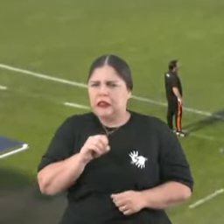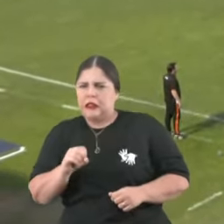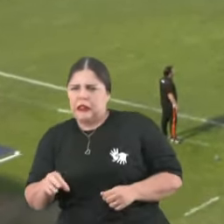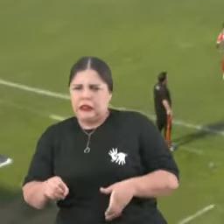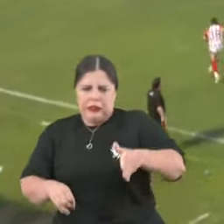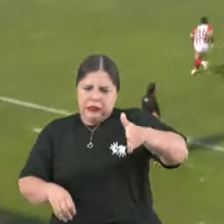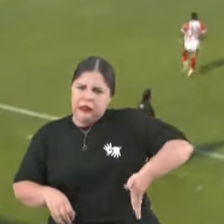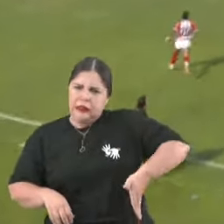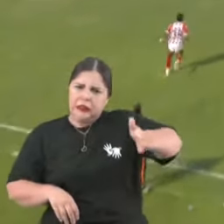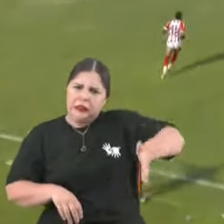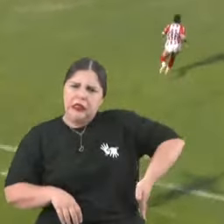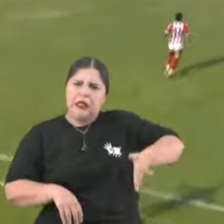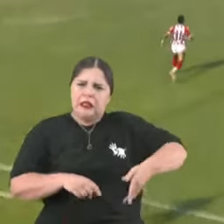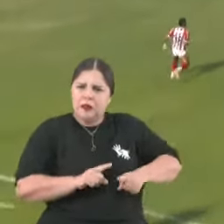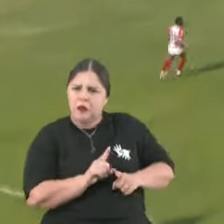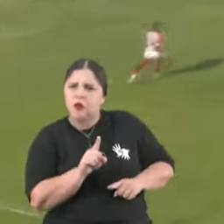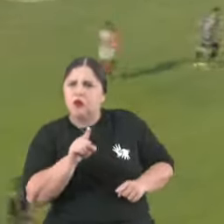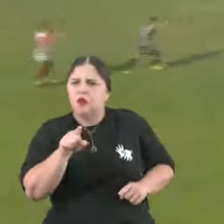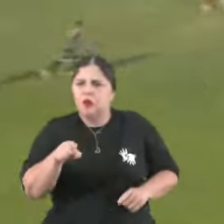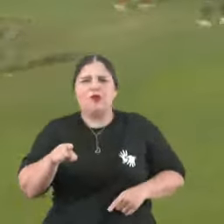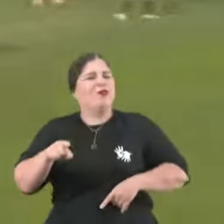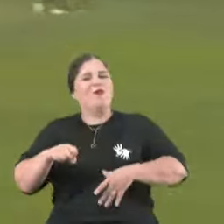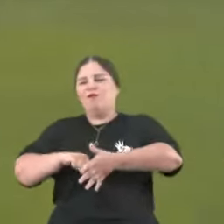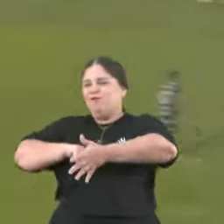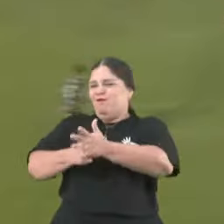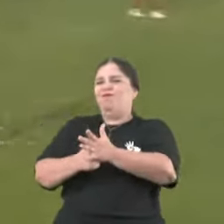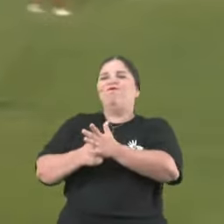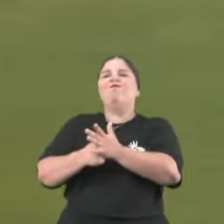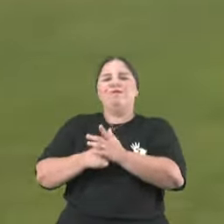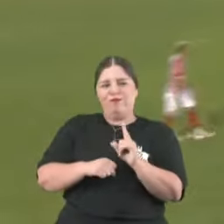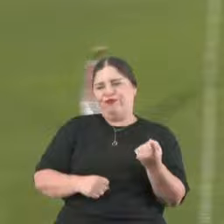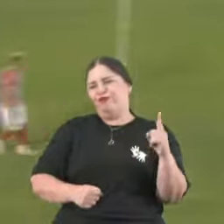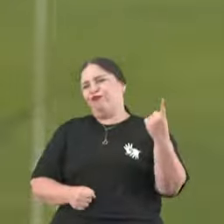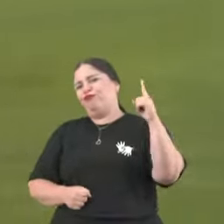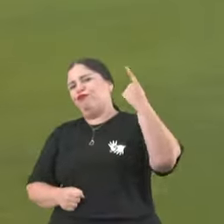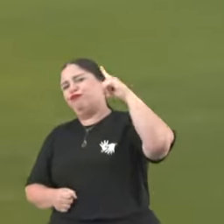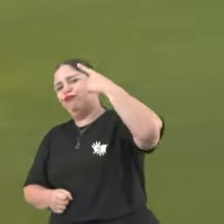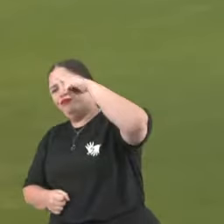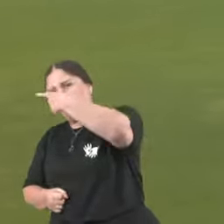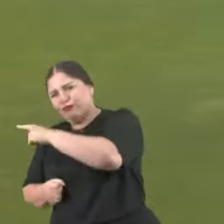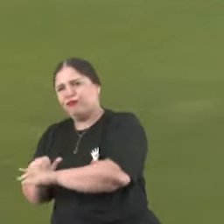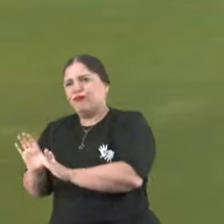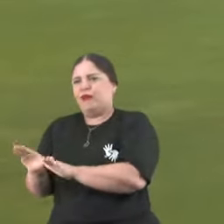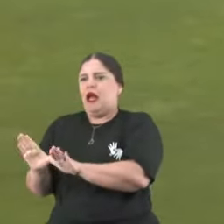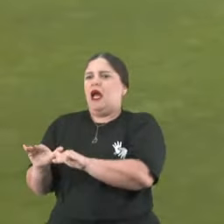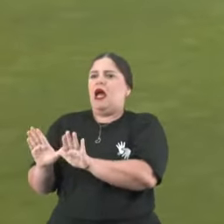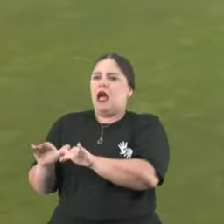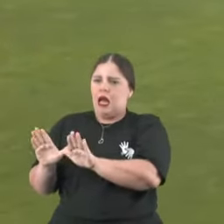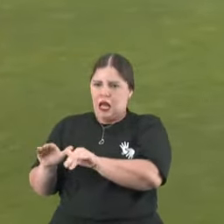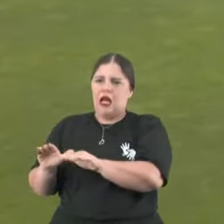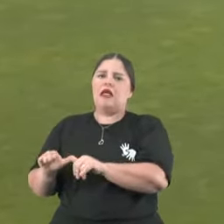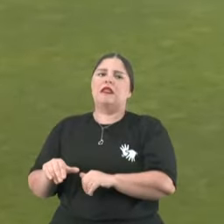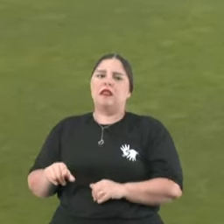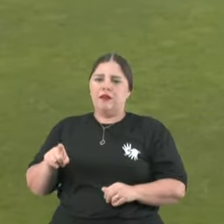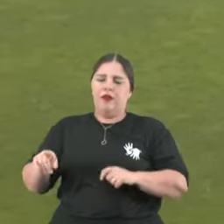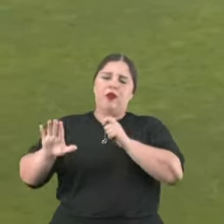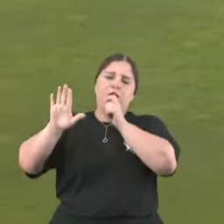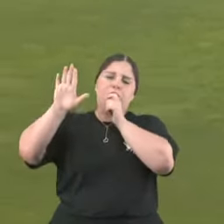Léo Pereira. Léo Pereira chamando o GG. A bola tenta ser trabalhada ali pelo meio. De novo era para o GG. Não